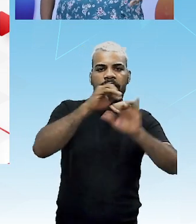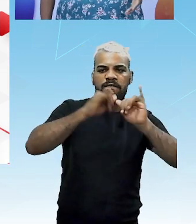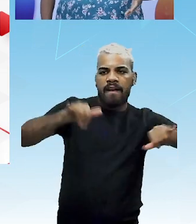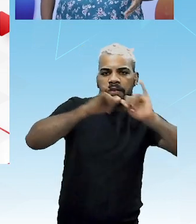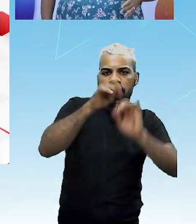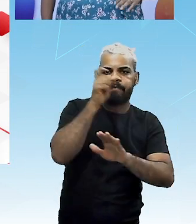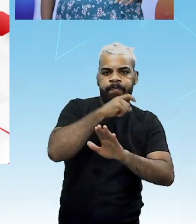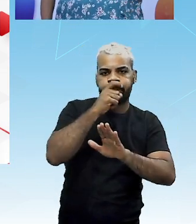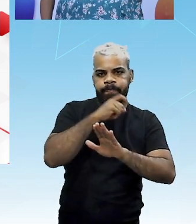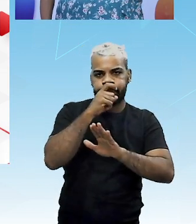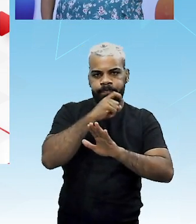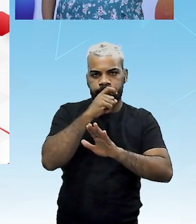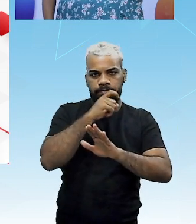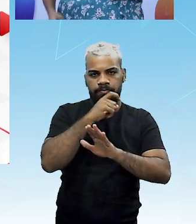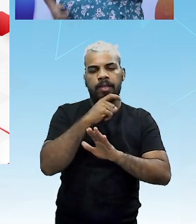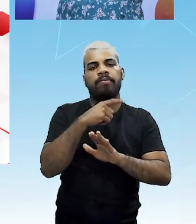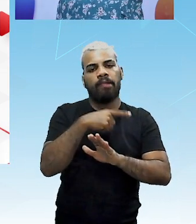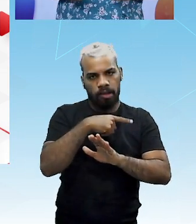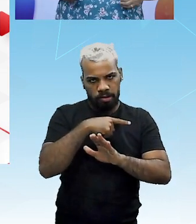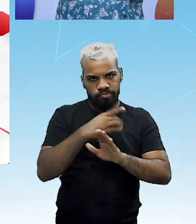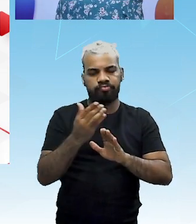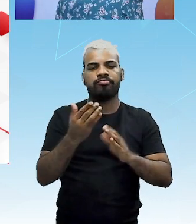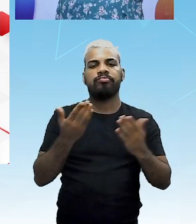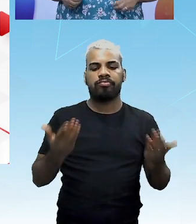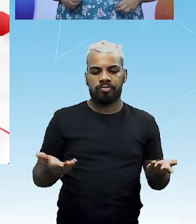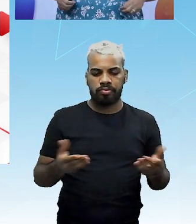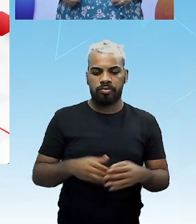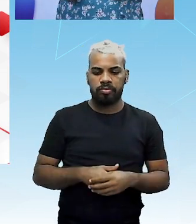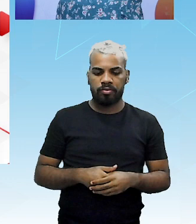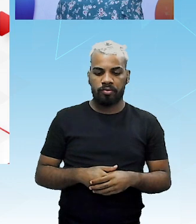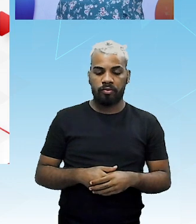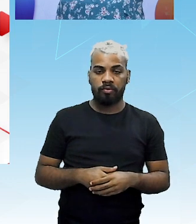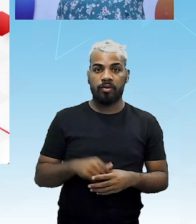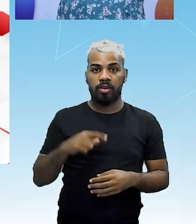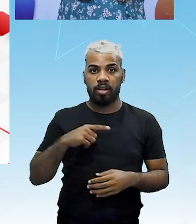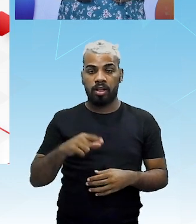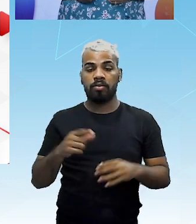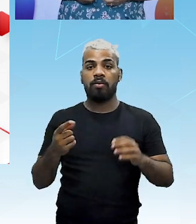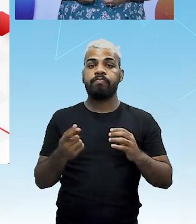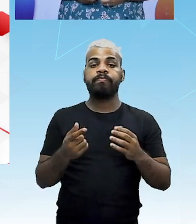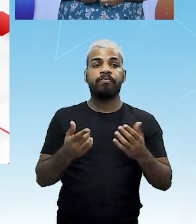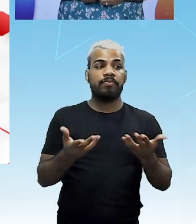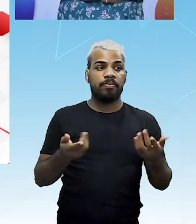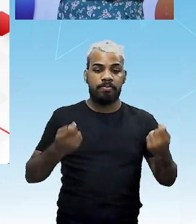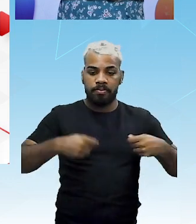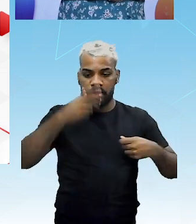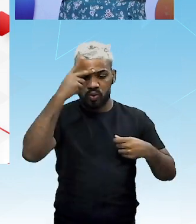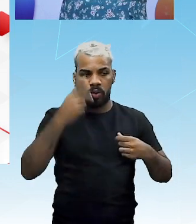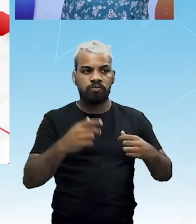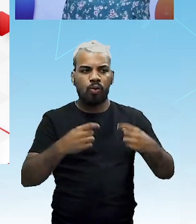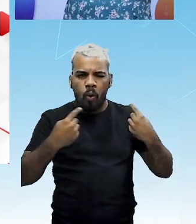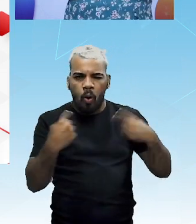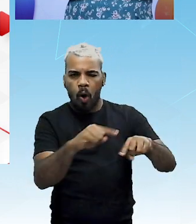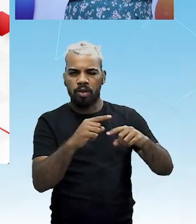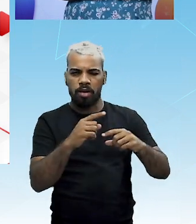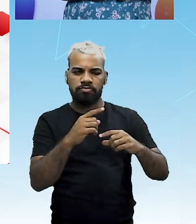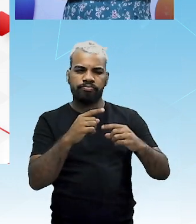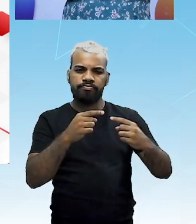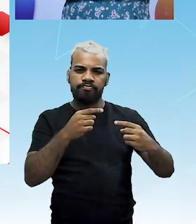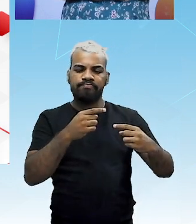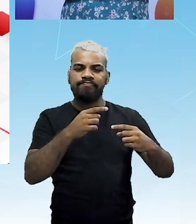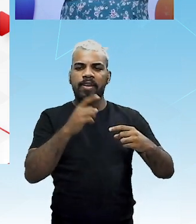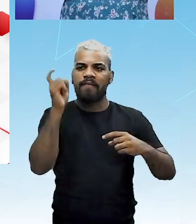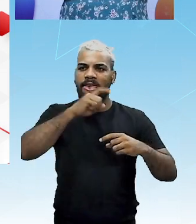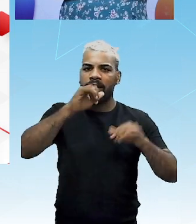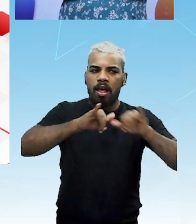notícias falsas. Então, quando tem essa campanha, esse engajamento para combater fake news, é justamente